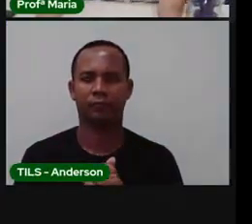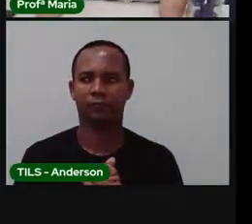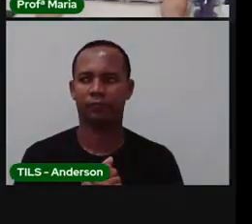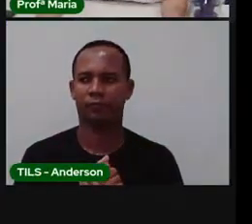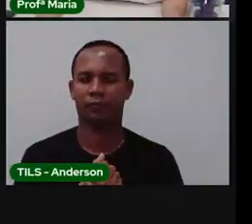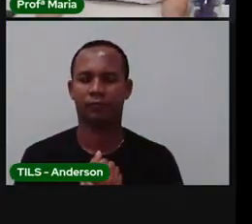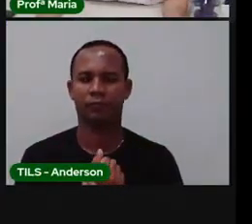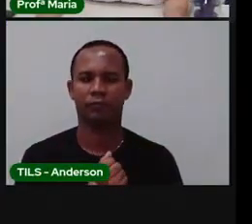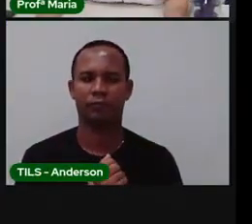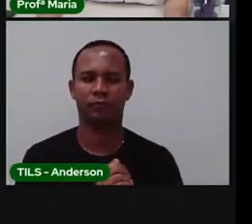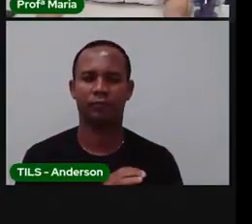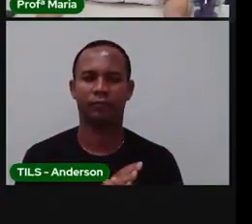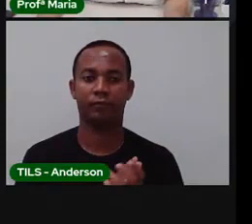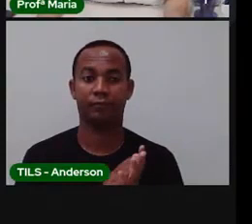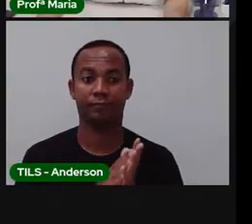lá